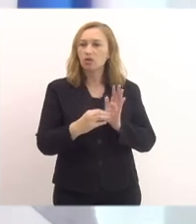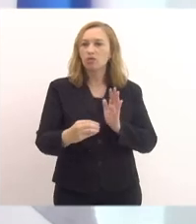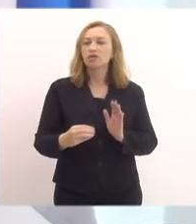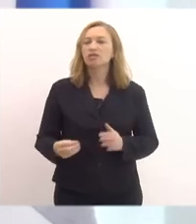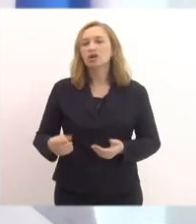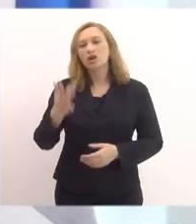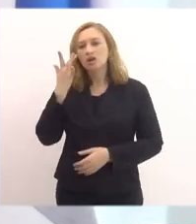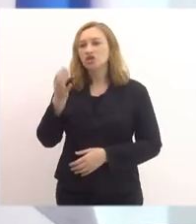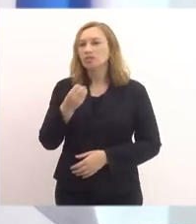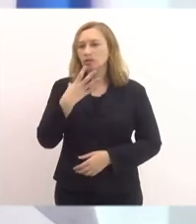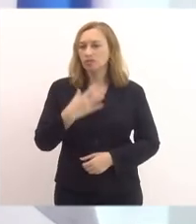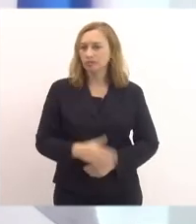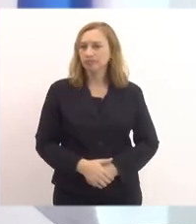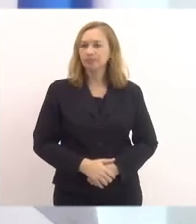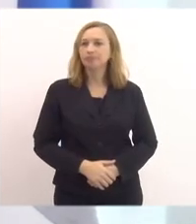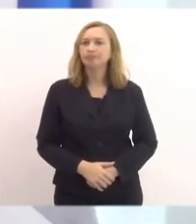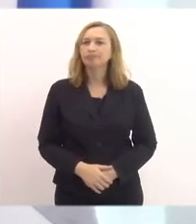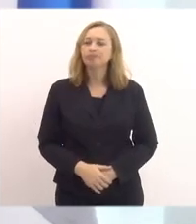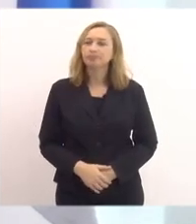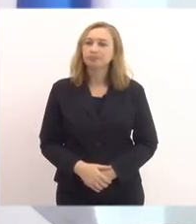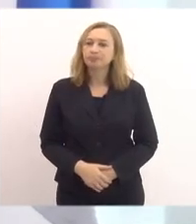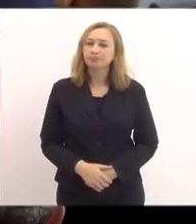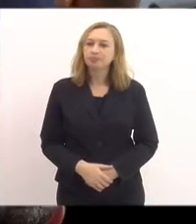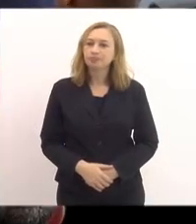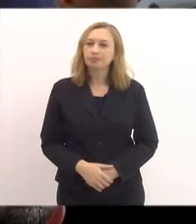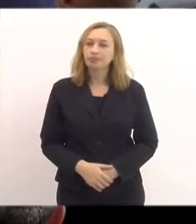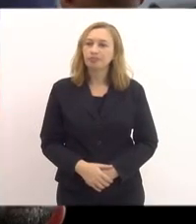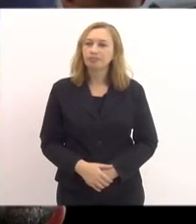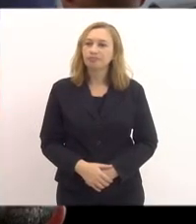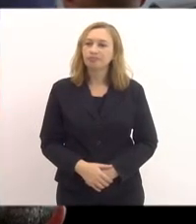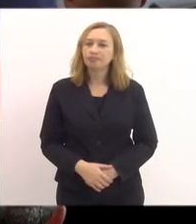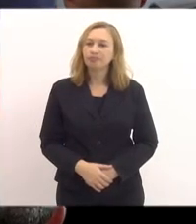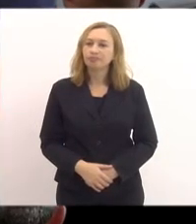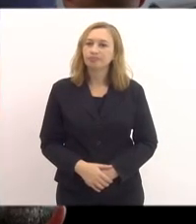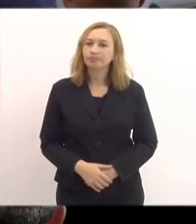maduro, o capitão. Eu fazendo aí